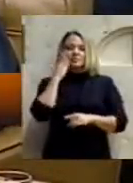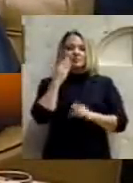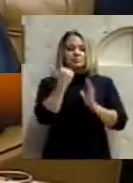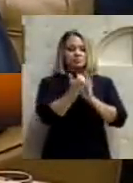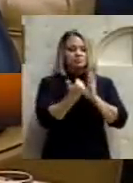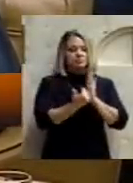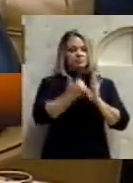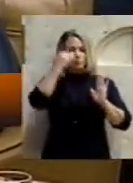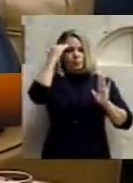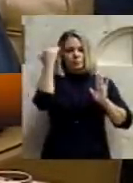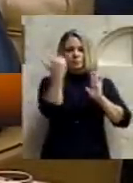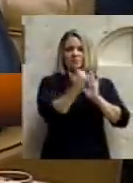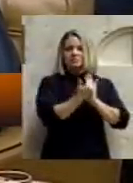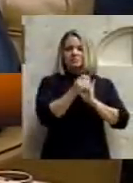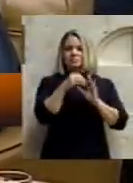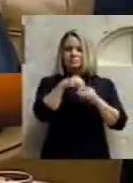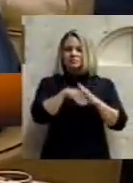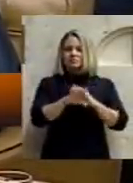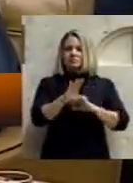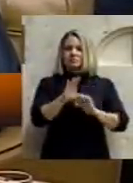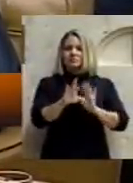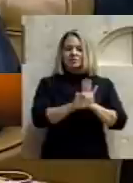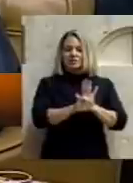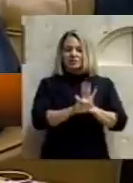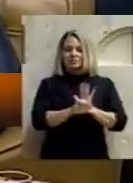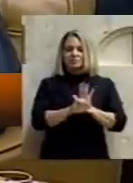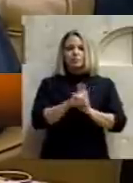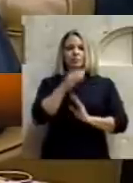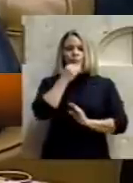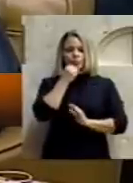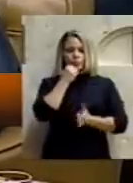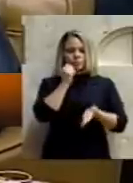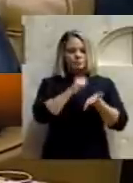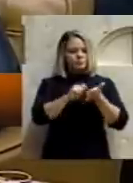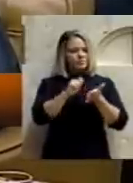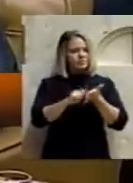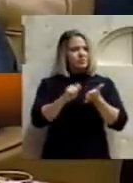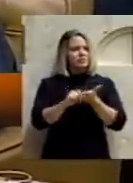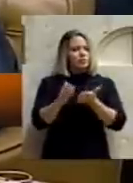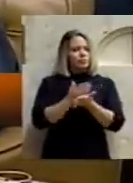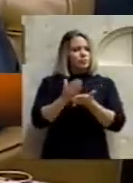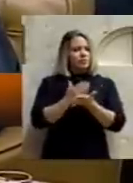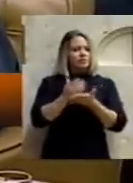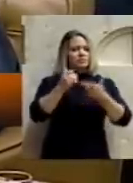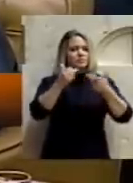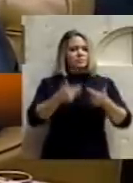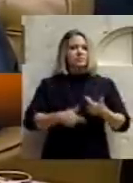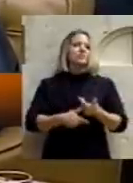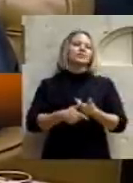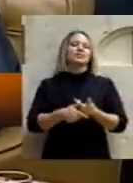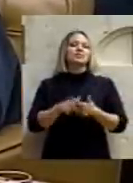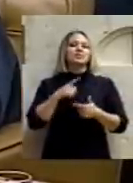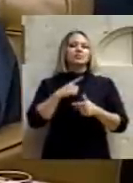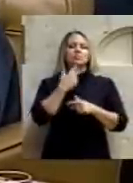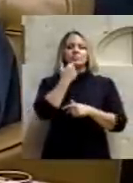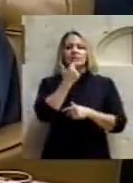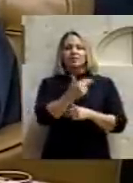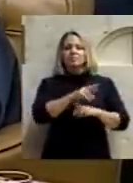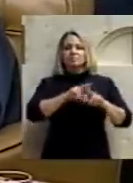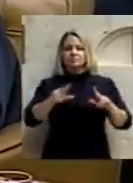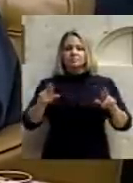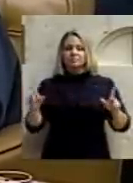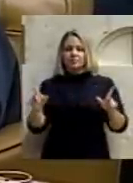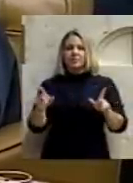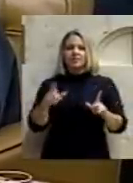normas constitucionais. Bruce Ackerman, em artigo recente cognominado The New Separation of Powers, a